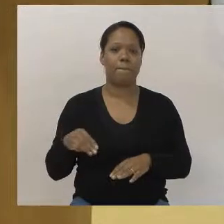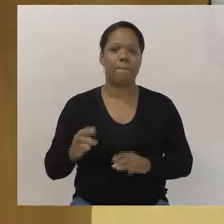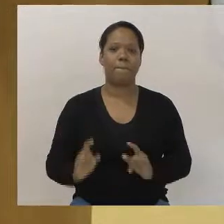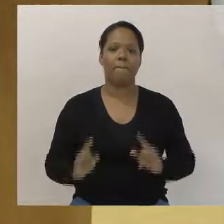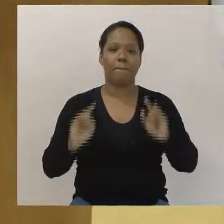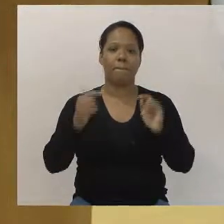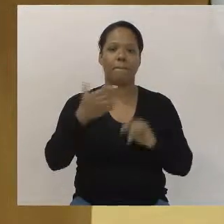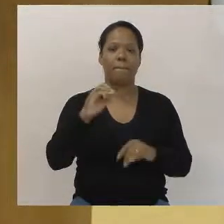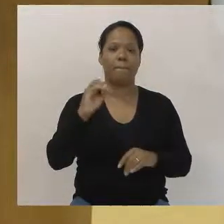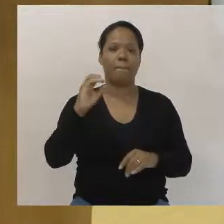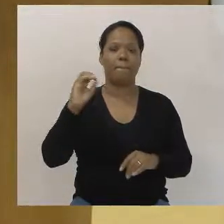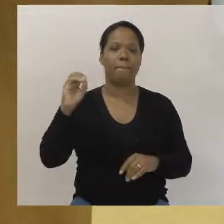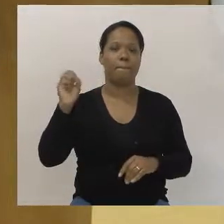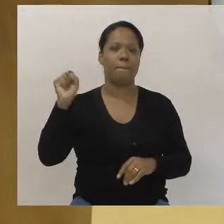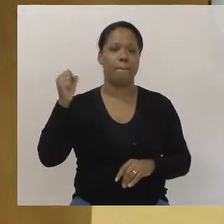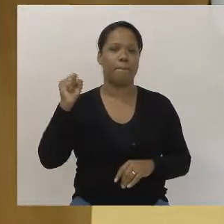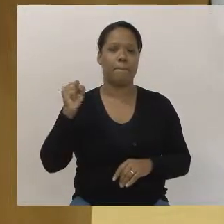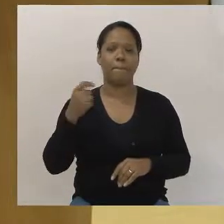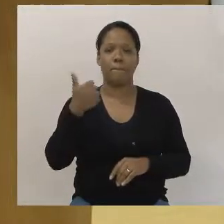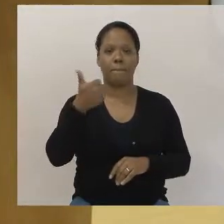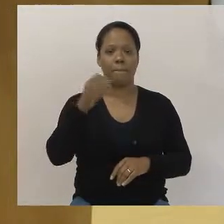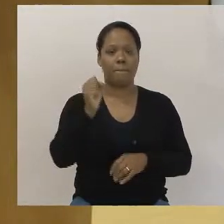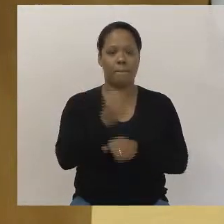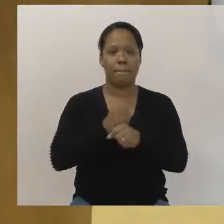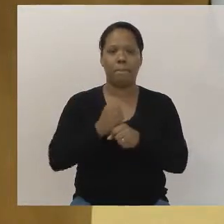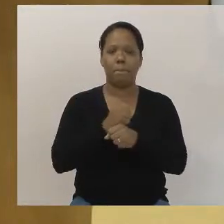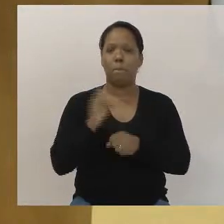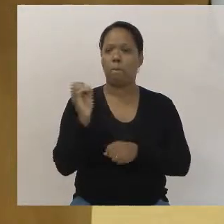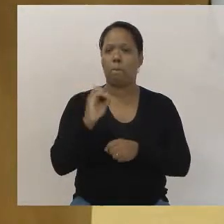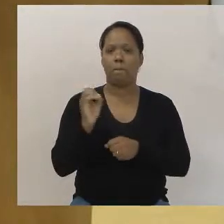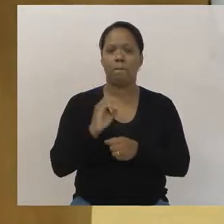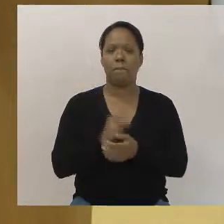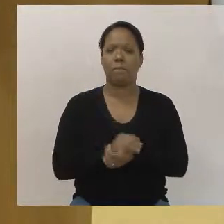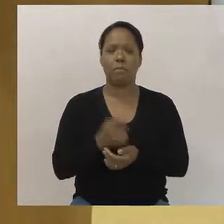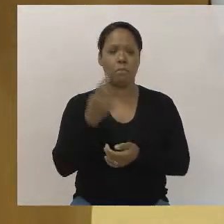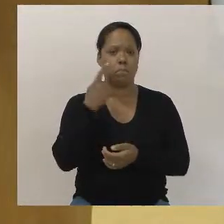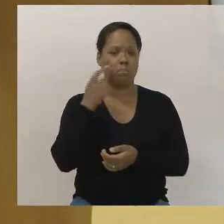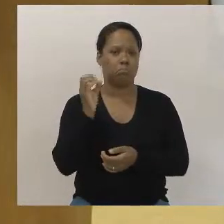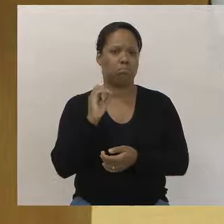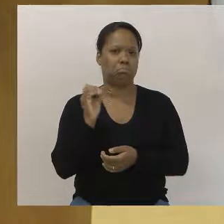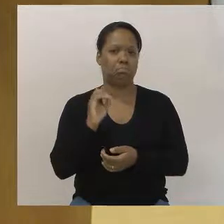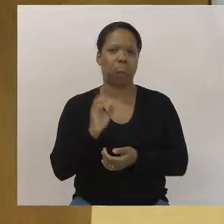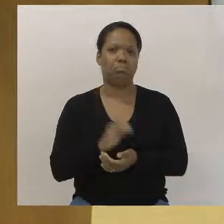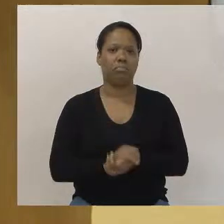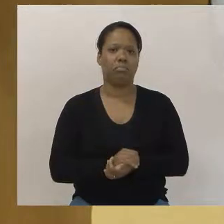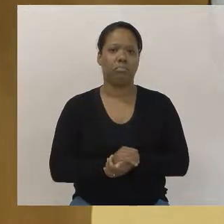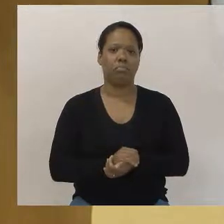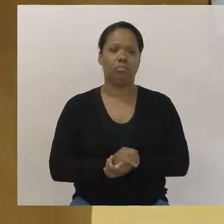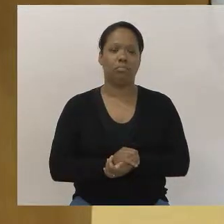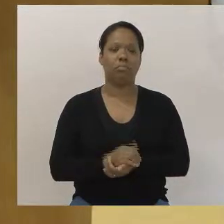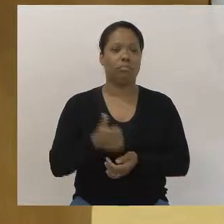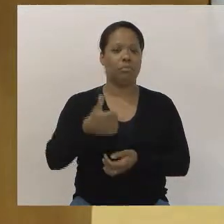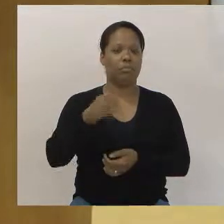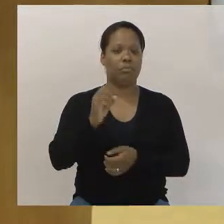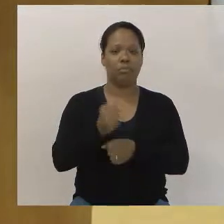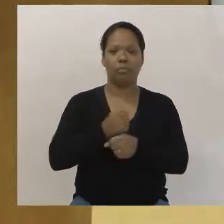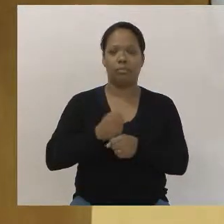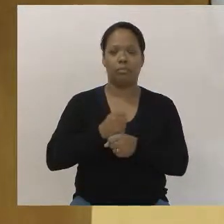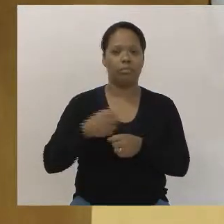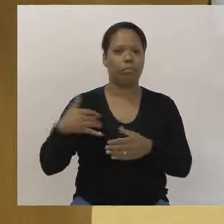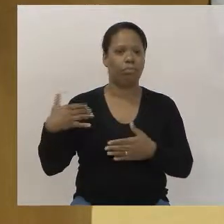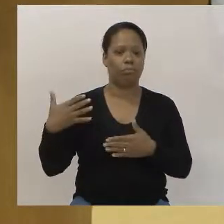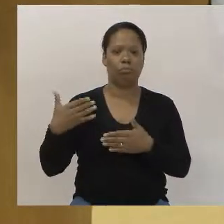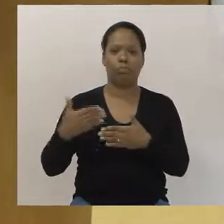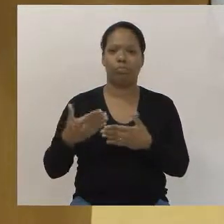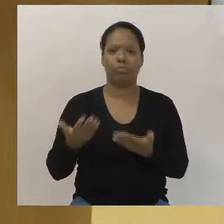2008 passou dez anos no foi feito nem revisão né passou-se 10 anos foi feito e